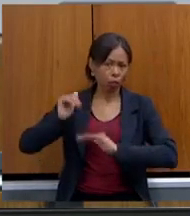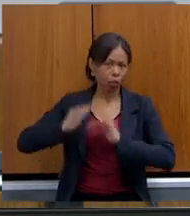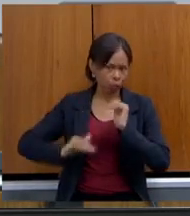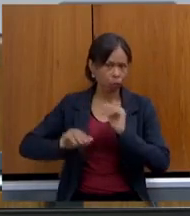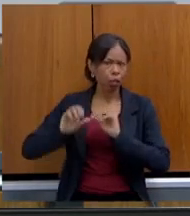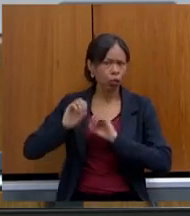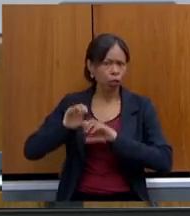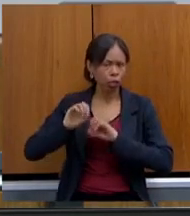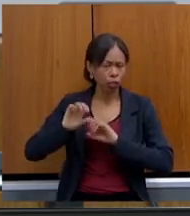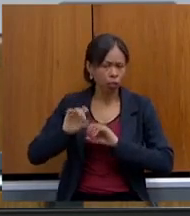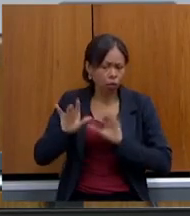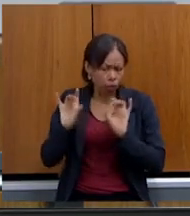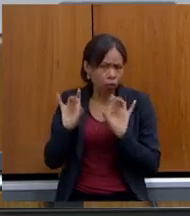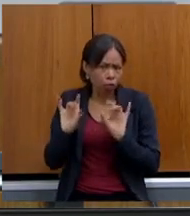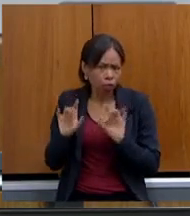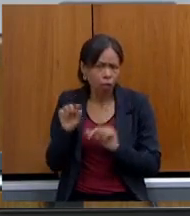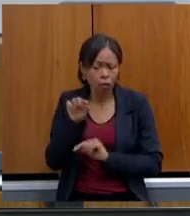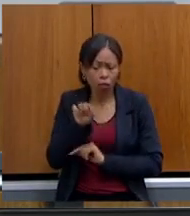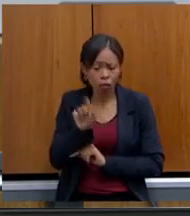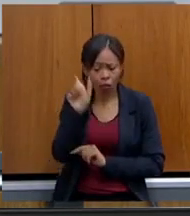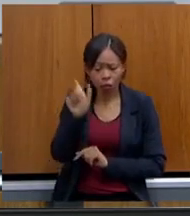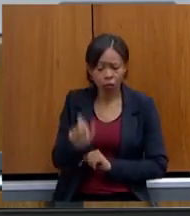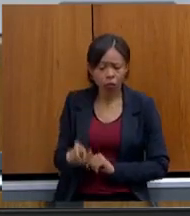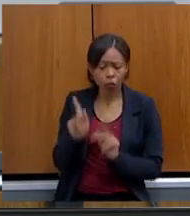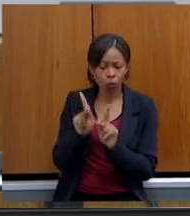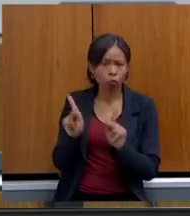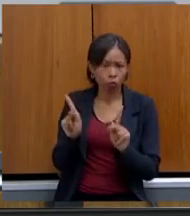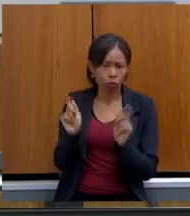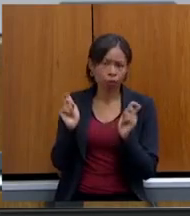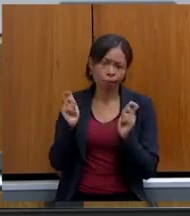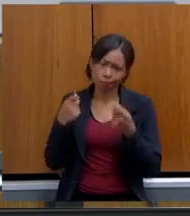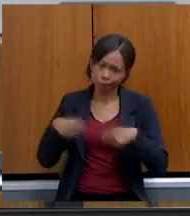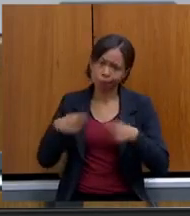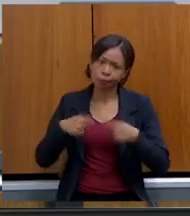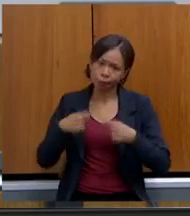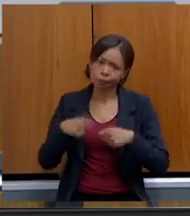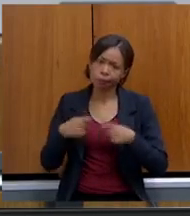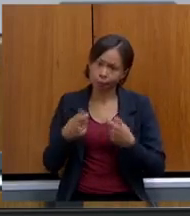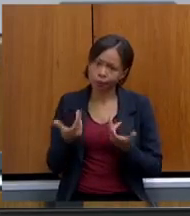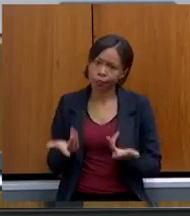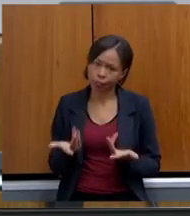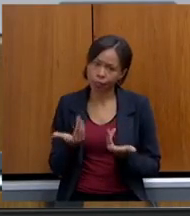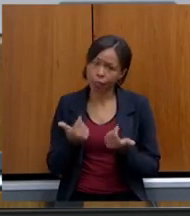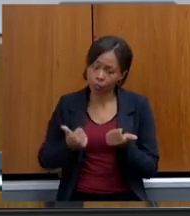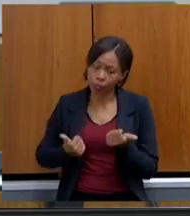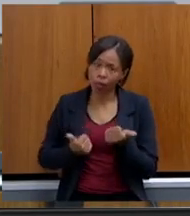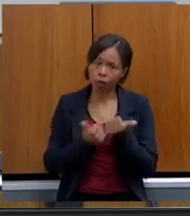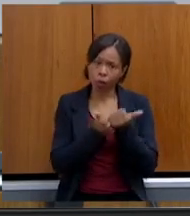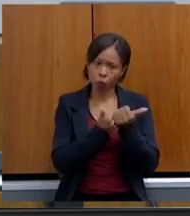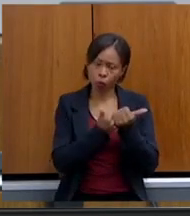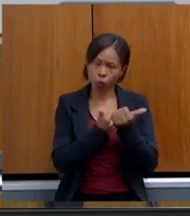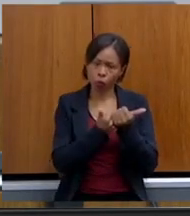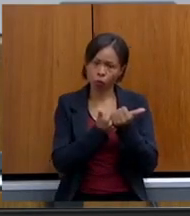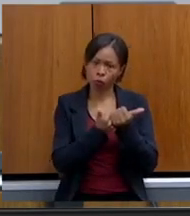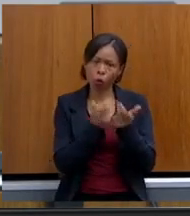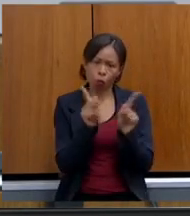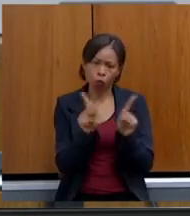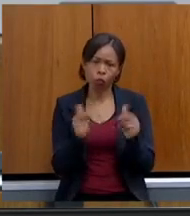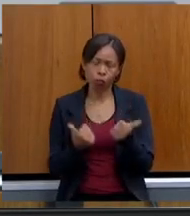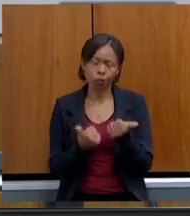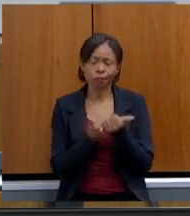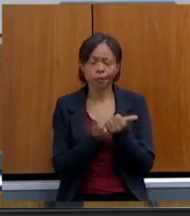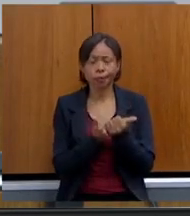ter né Essa é vamos ver se essa possibilidade de assumir né É como professor de apoio e a nota técnica para deixar